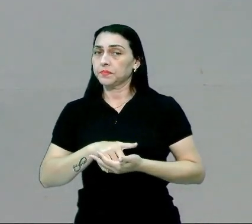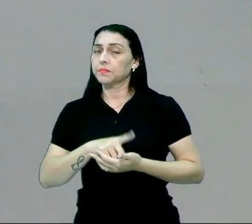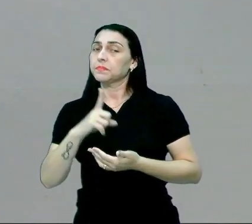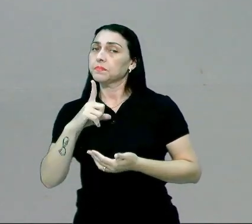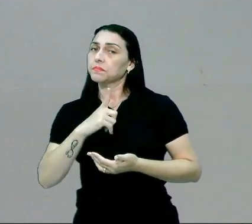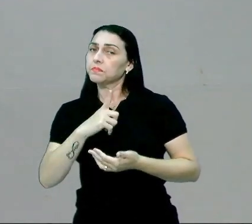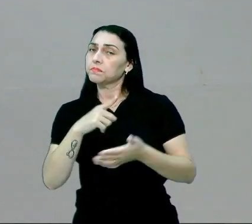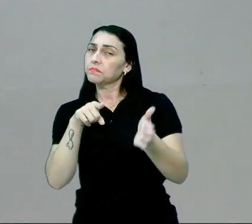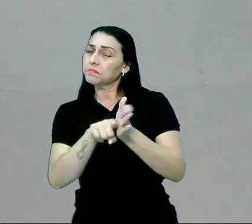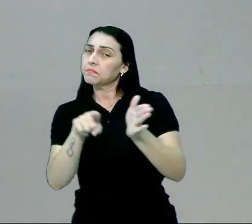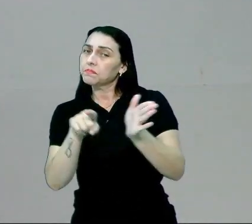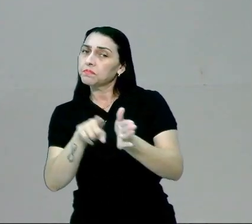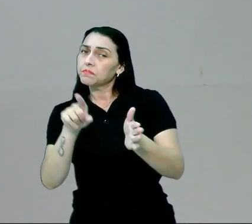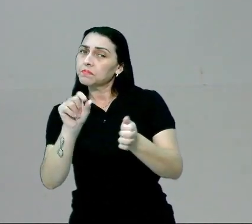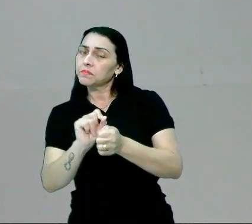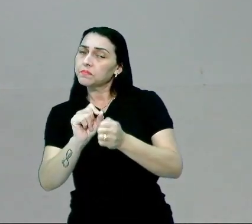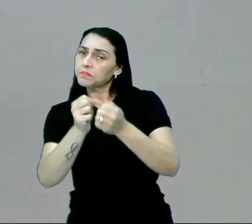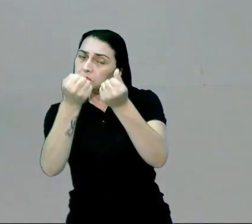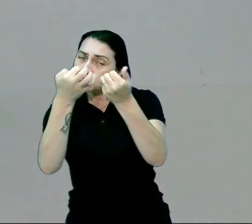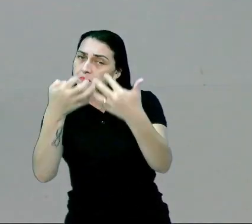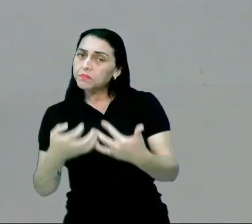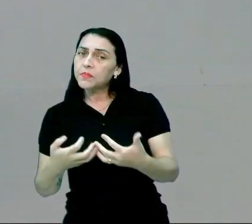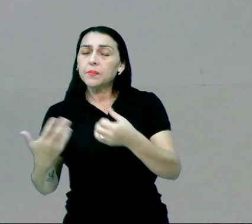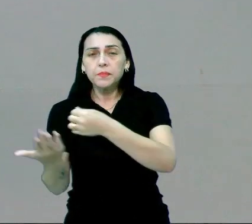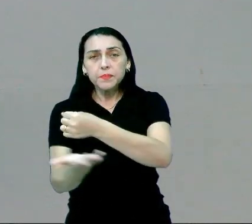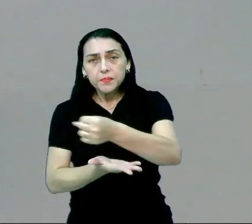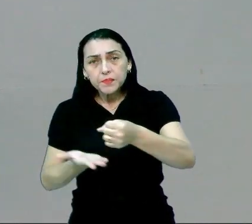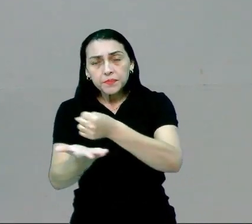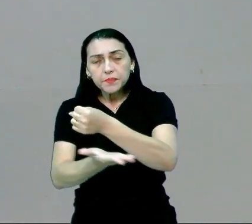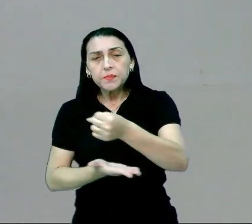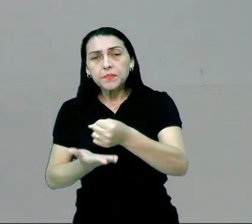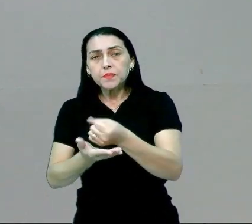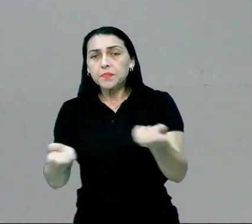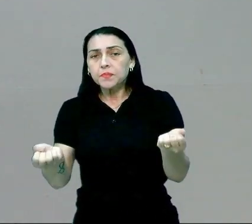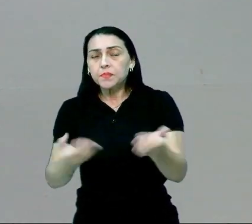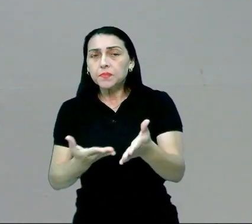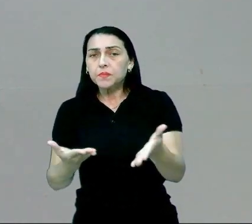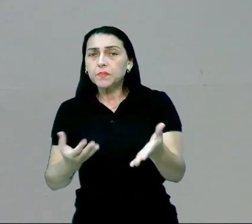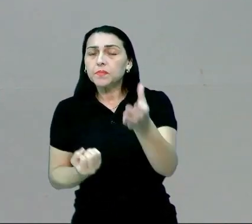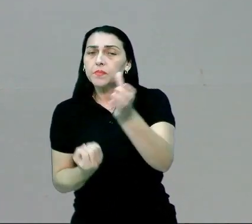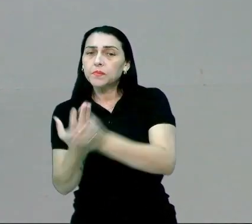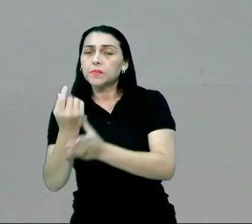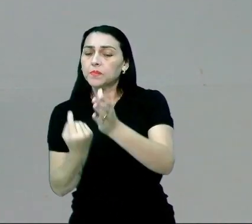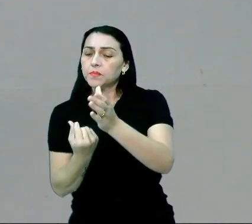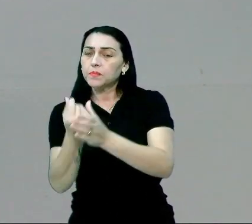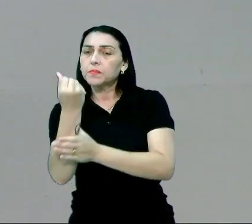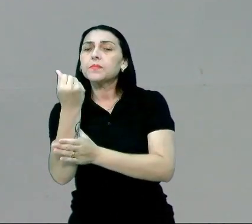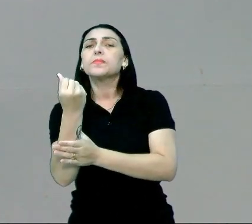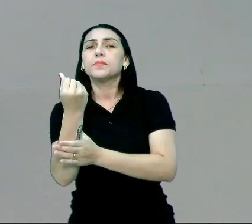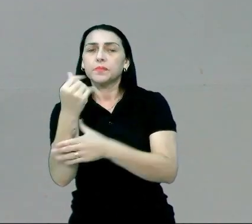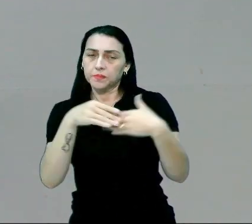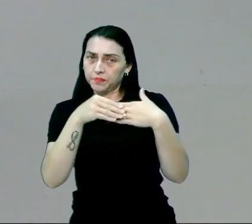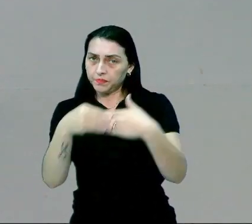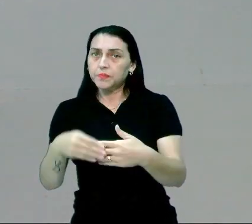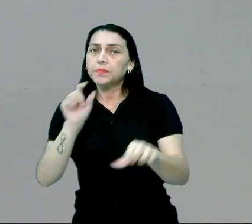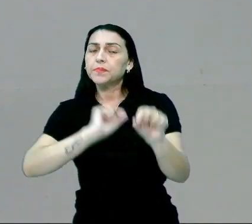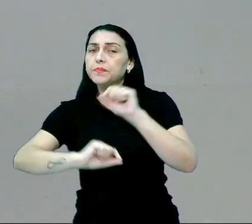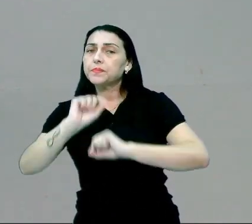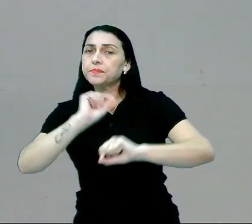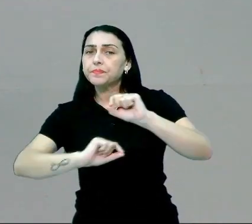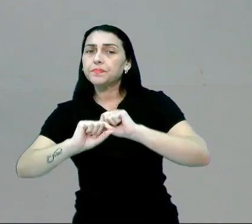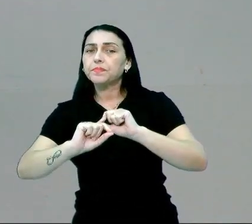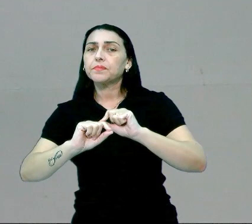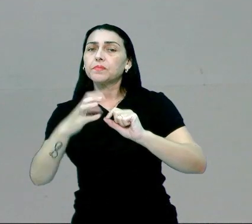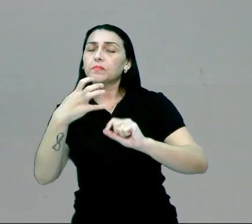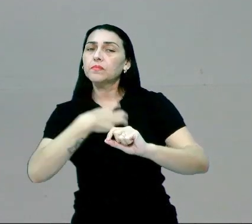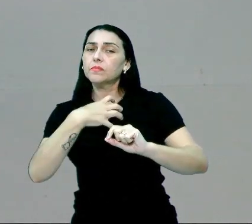essa questão, eu fiz um comentário baseado no atual modo de produção capitalista e levando em consideração